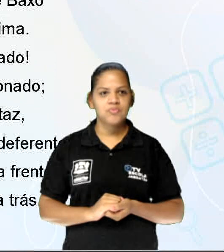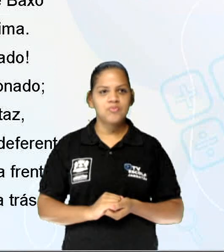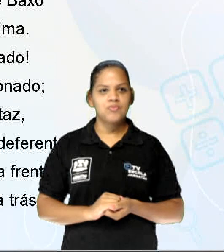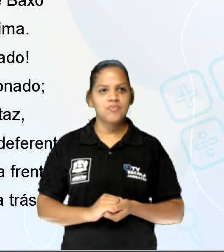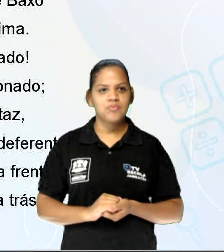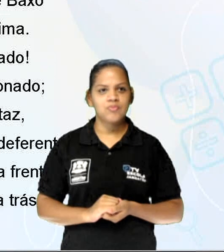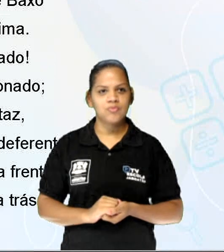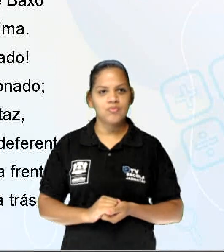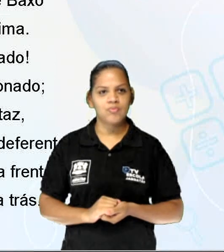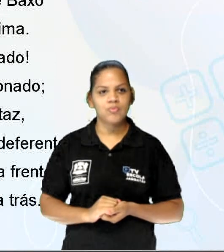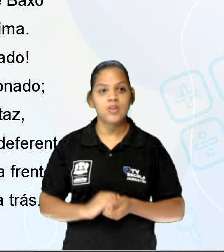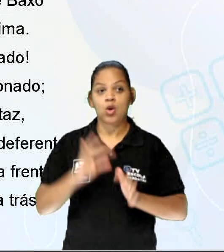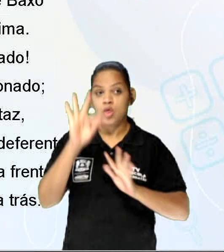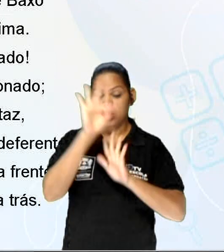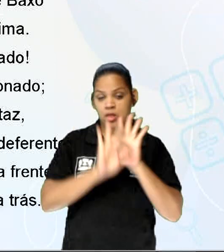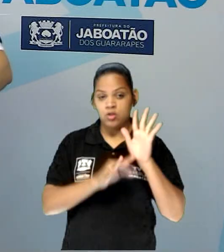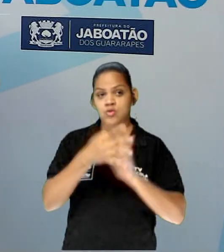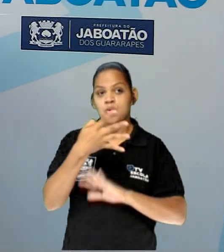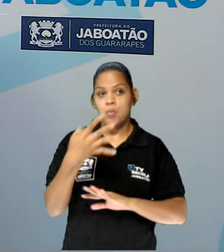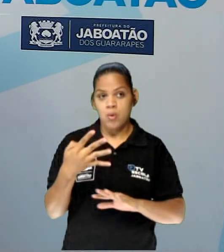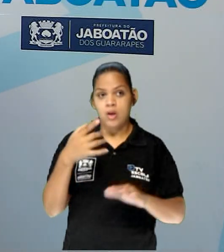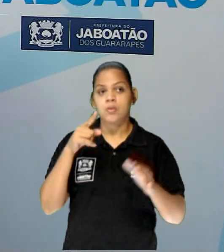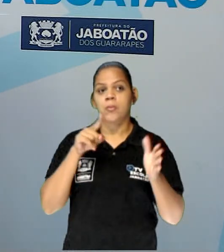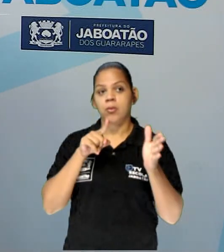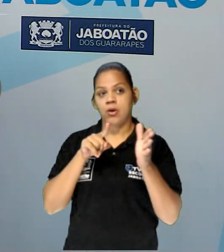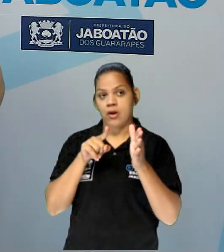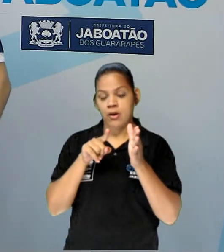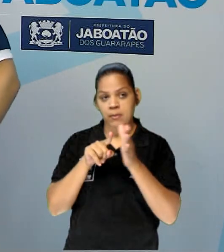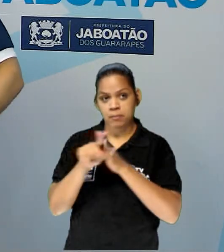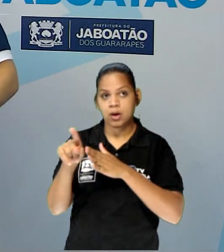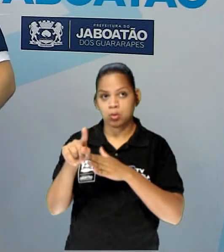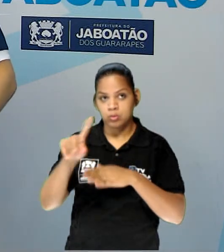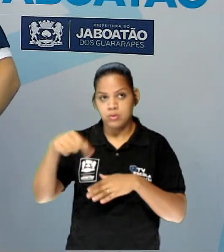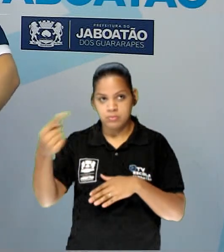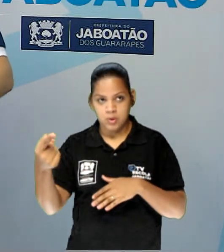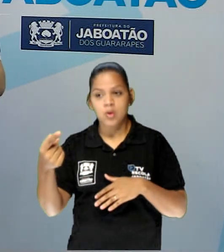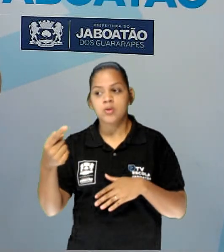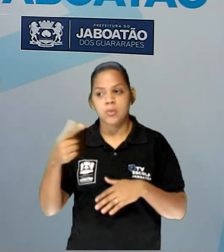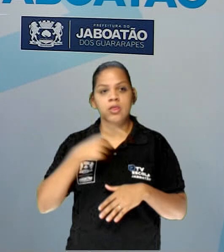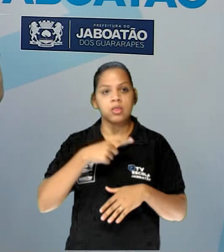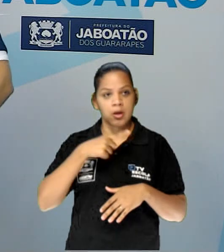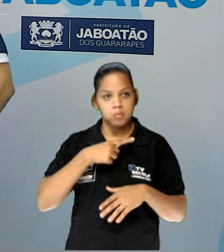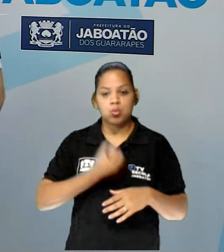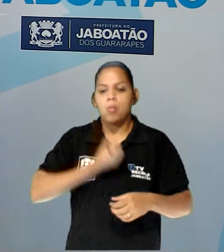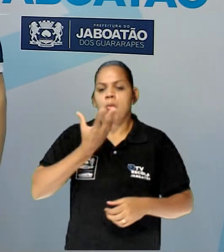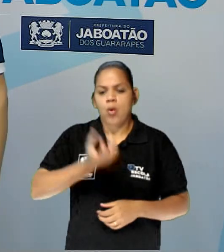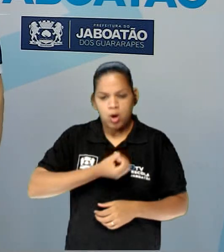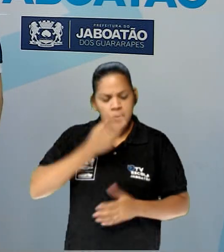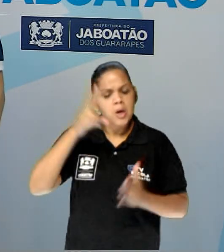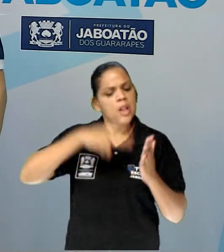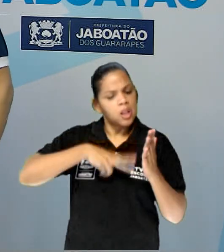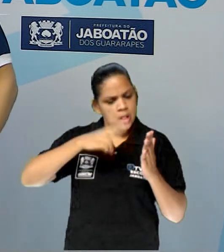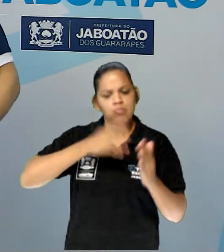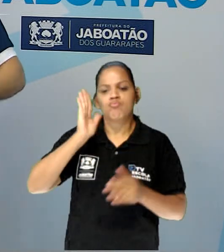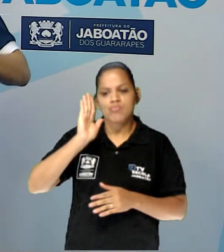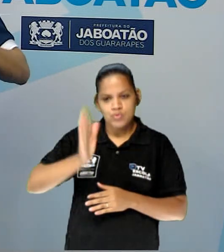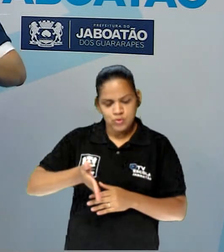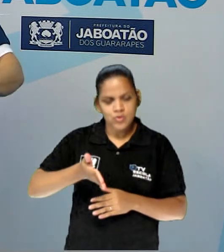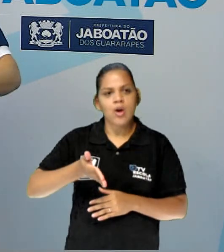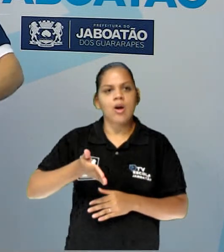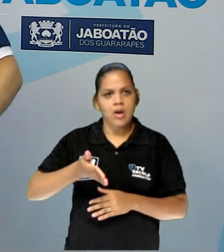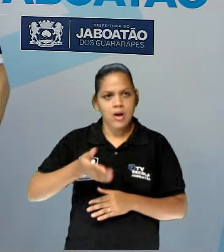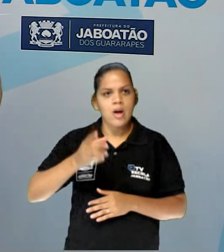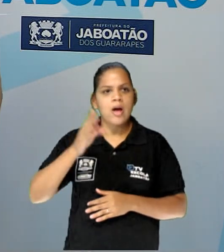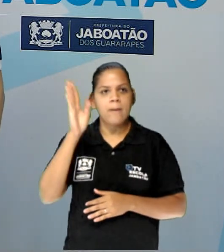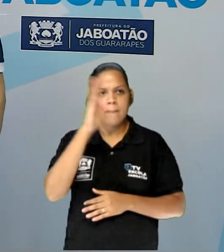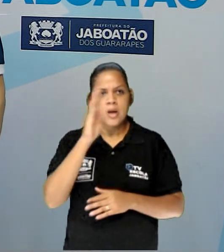No texto 4, para responder a próxima questão, nós temos aí um poema que nós também já lemos em outro momento. É aquele texto